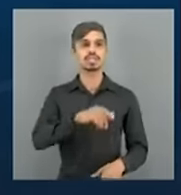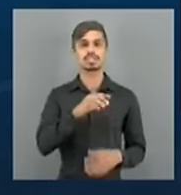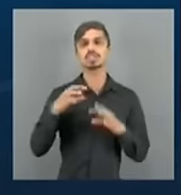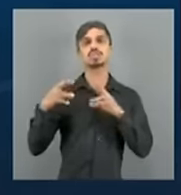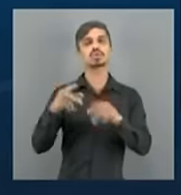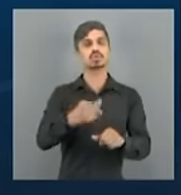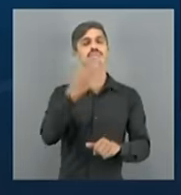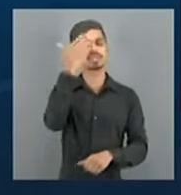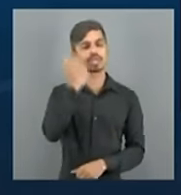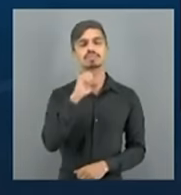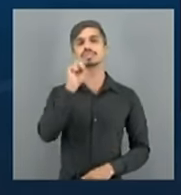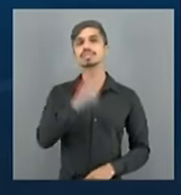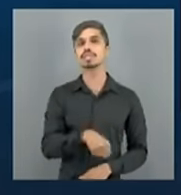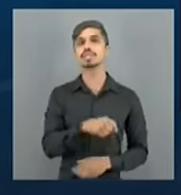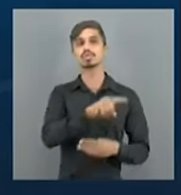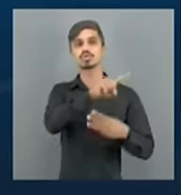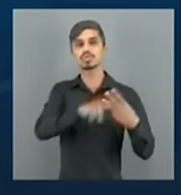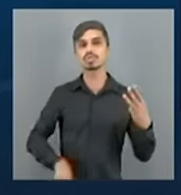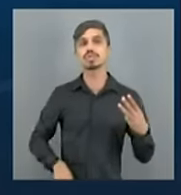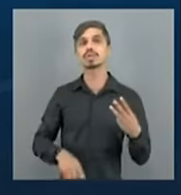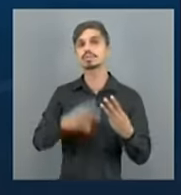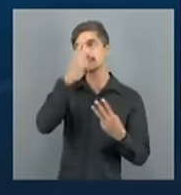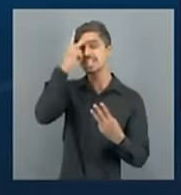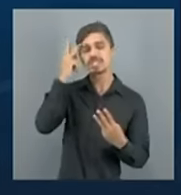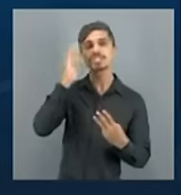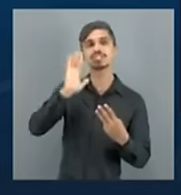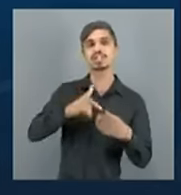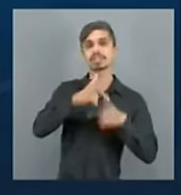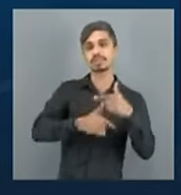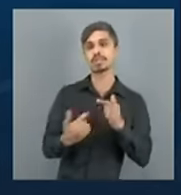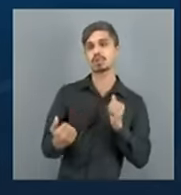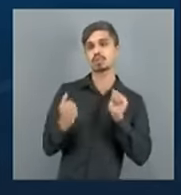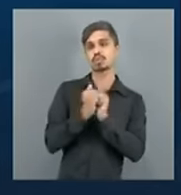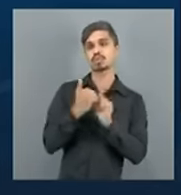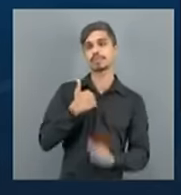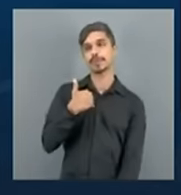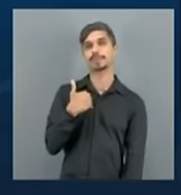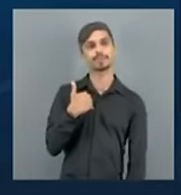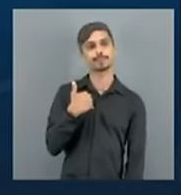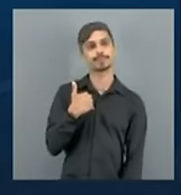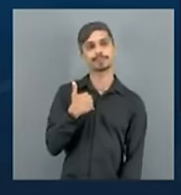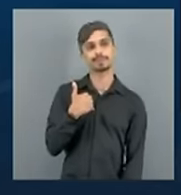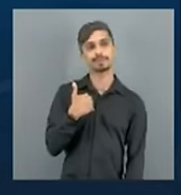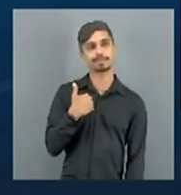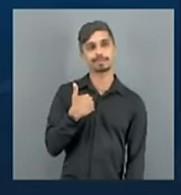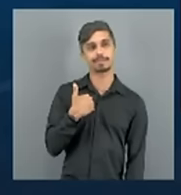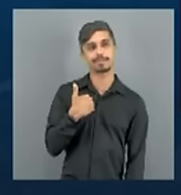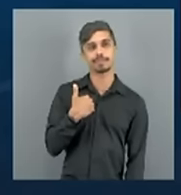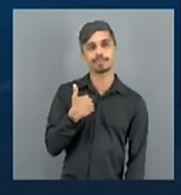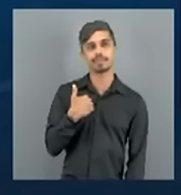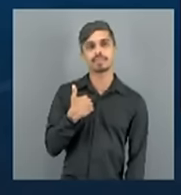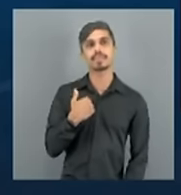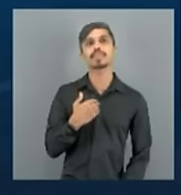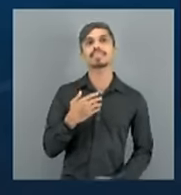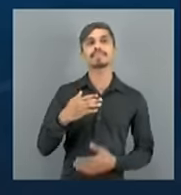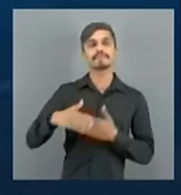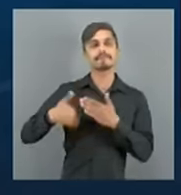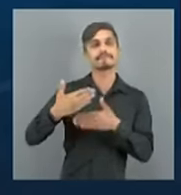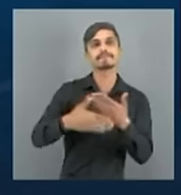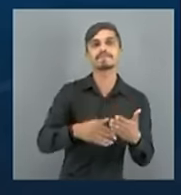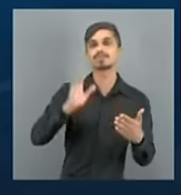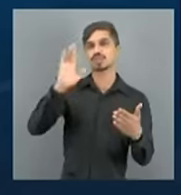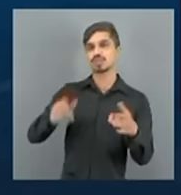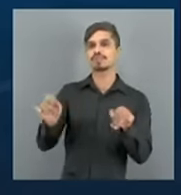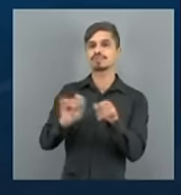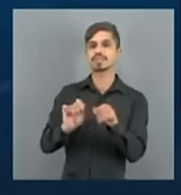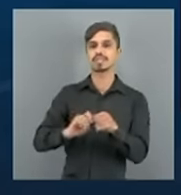três. E os três eram pessoas que já trabalharam comigo, entende? Durante uma trajetória aí já